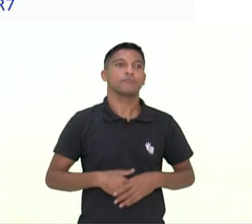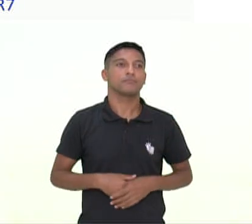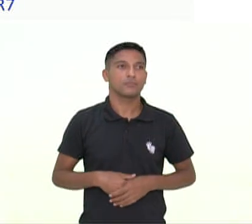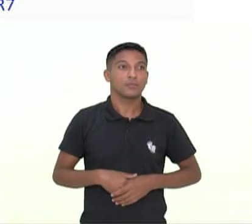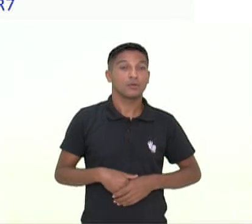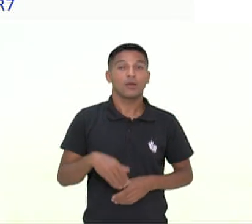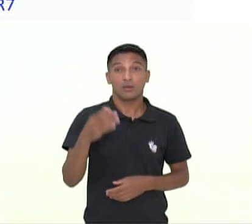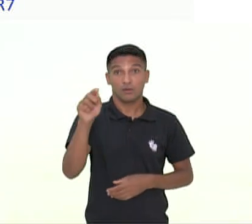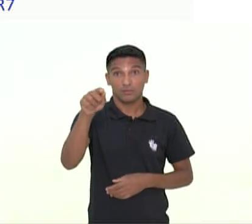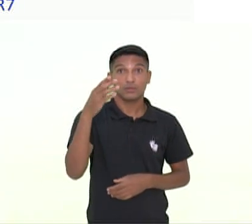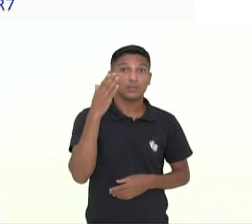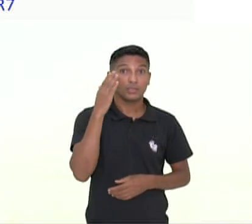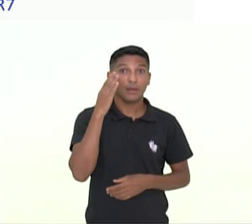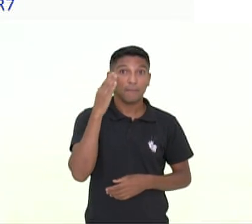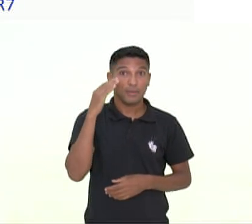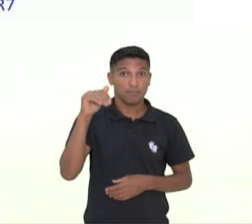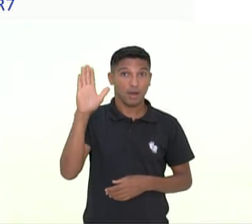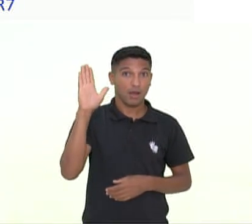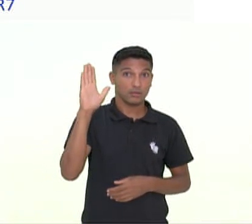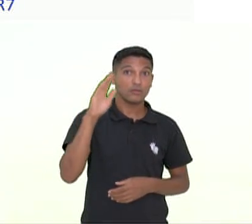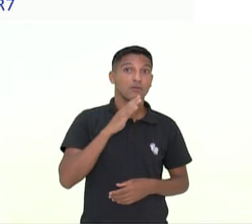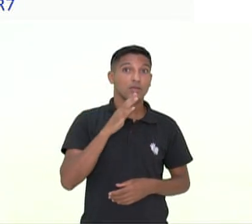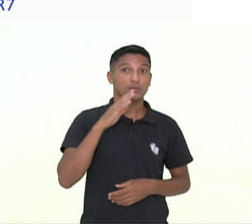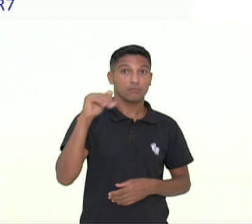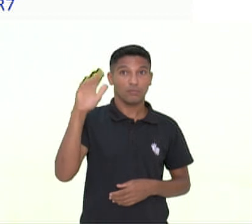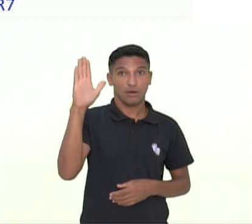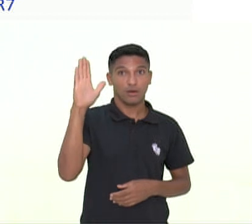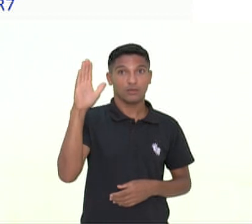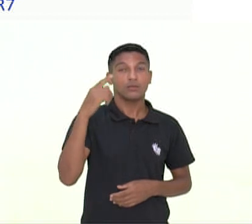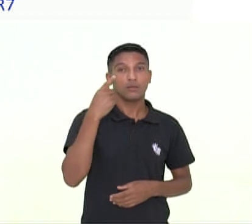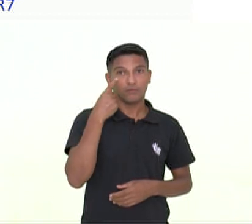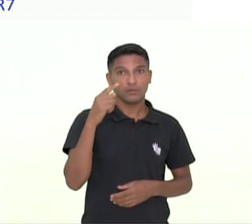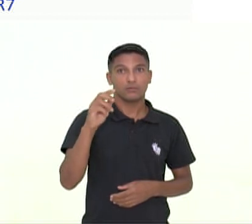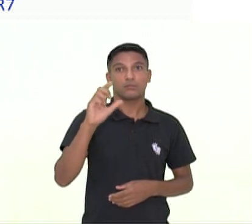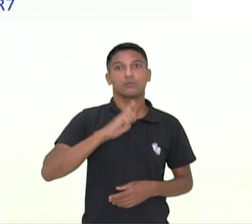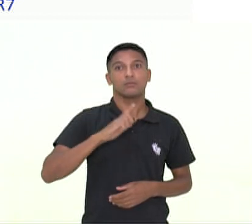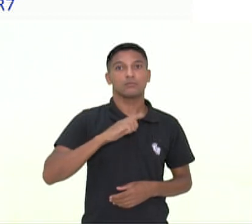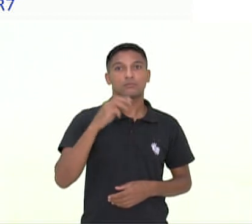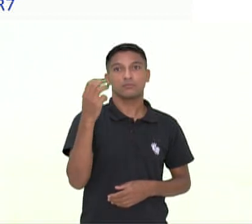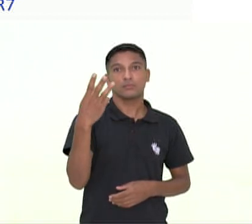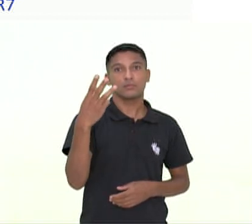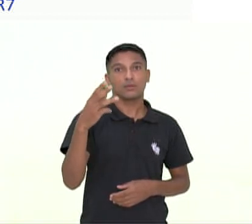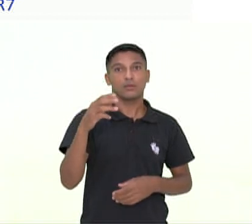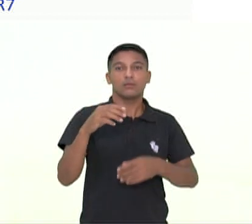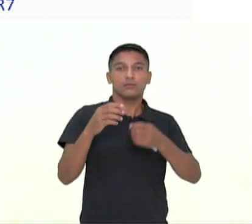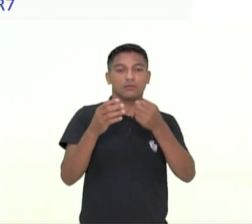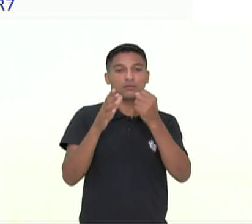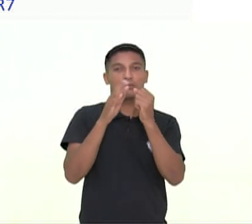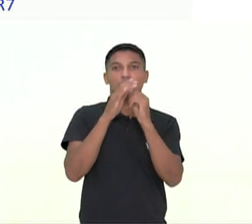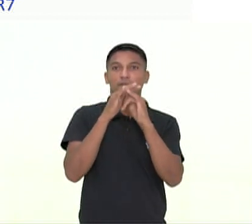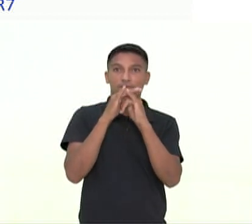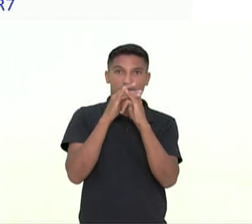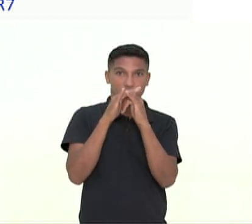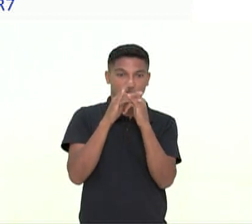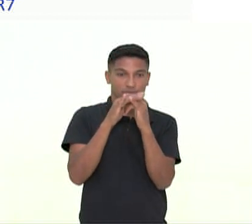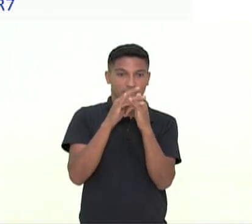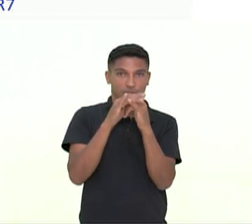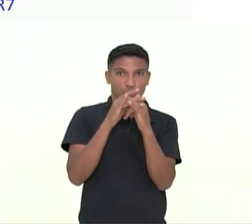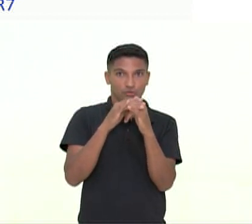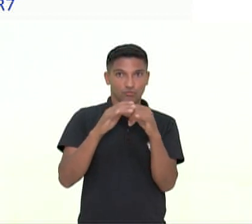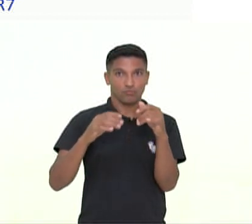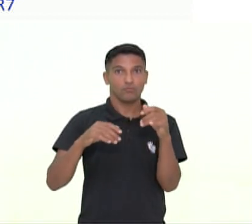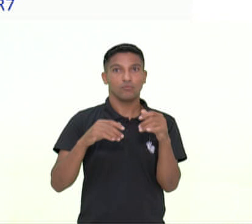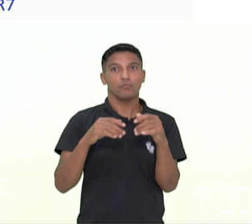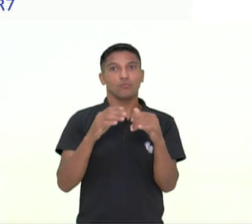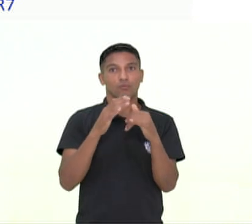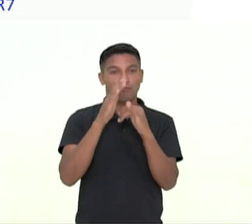três vídeos na que vão trazer um conhecimento a mais para vocês a respeito